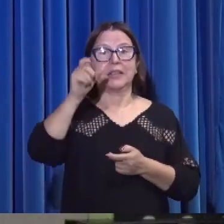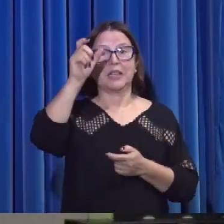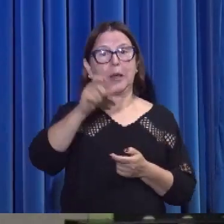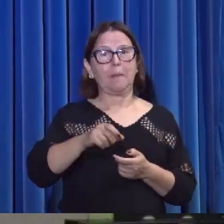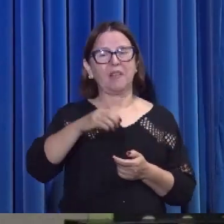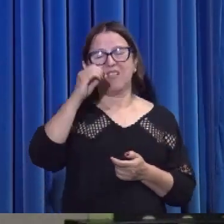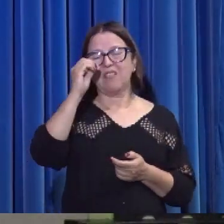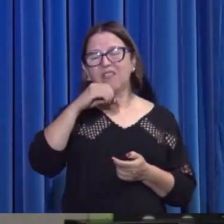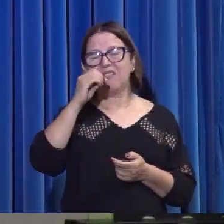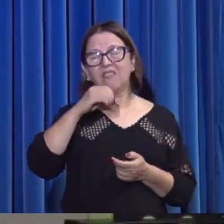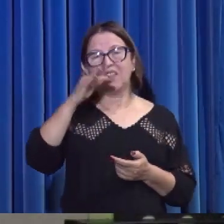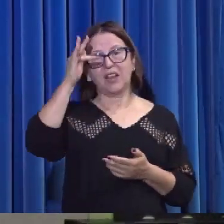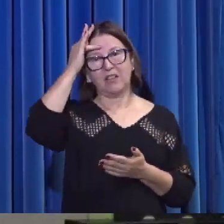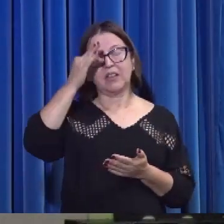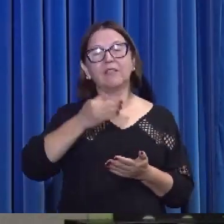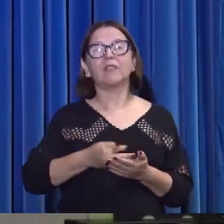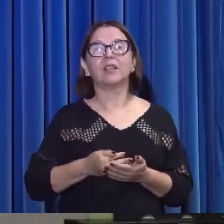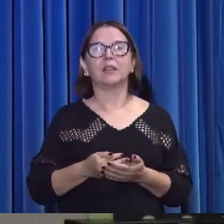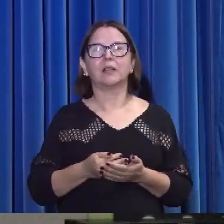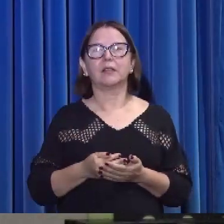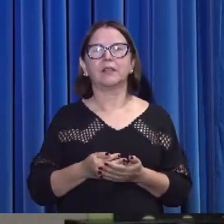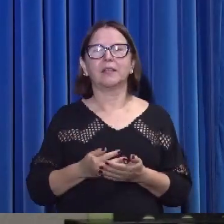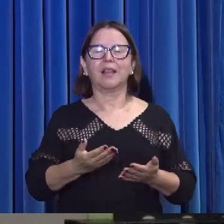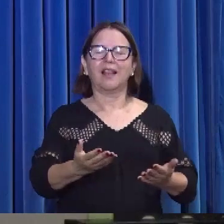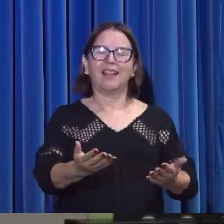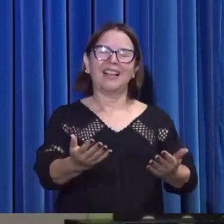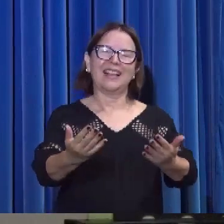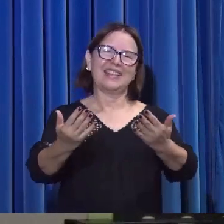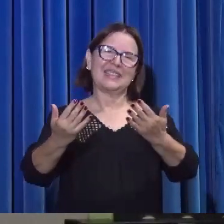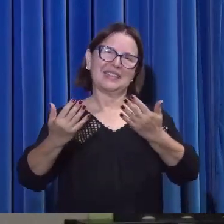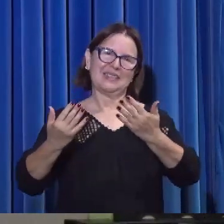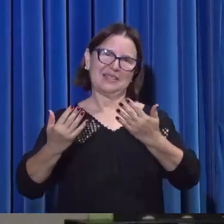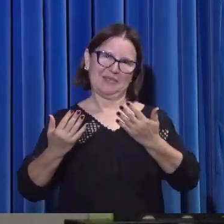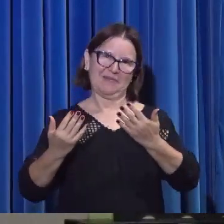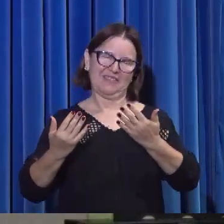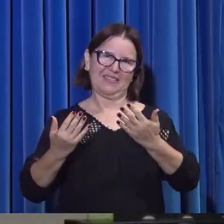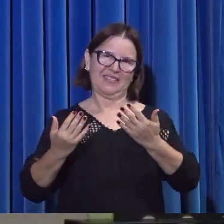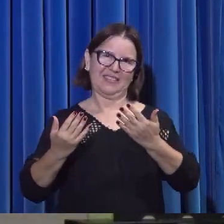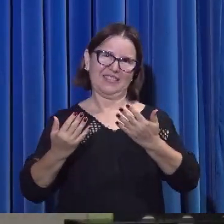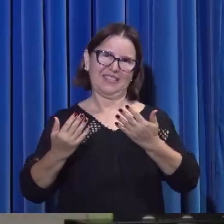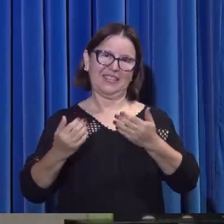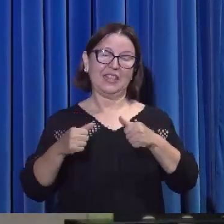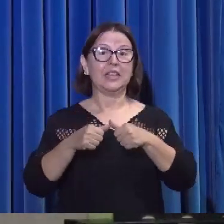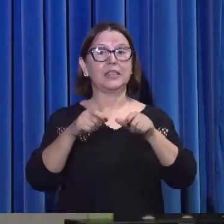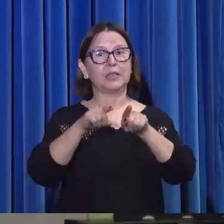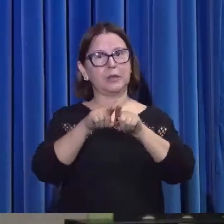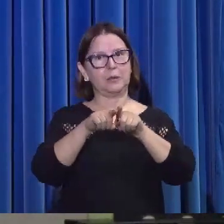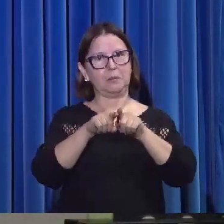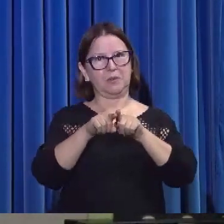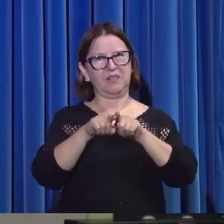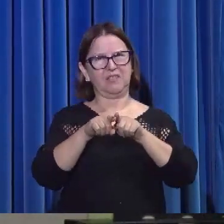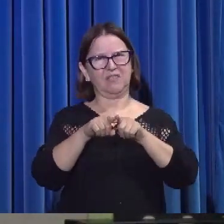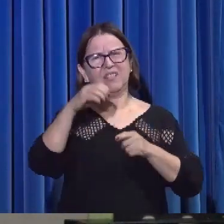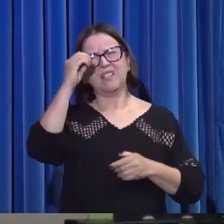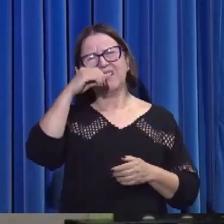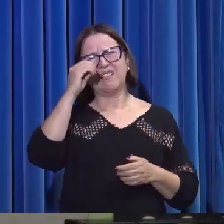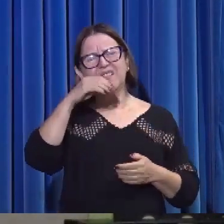irmão fraco na fé? Ele diz: acolhei ao irmão, aquele que é débil na